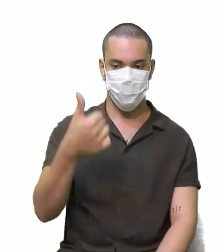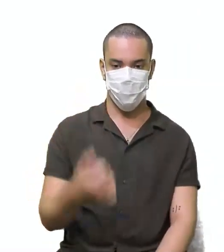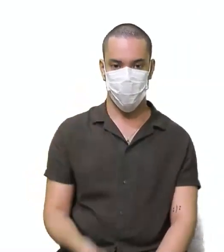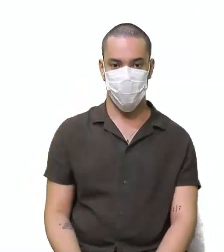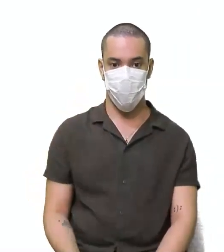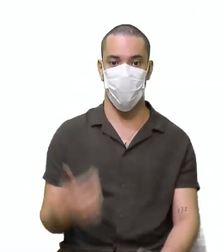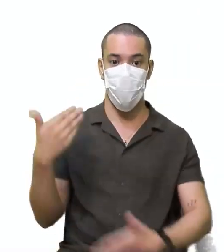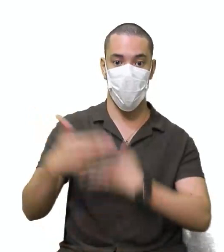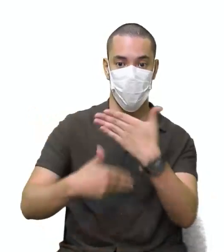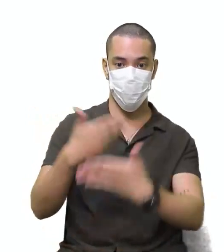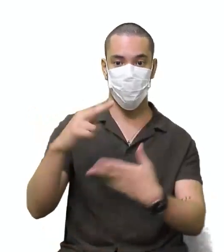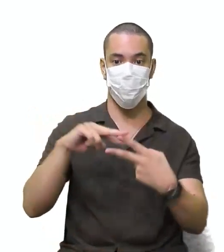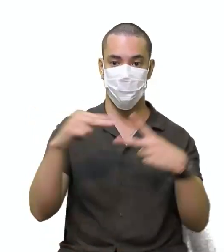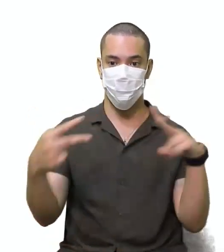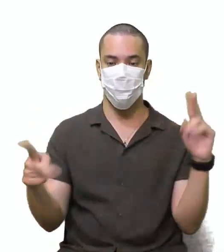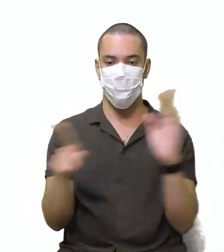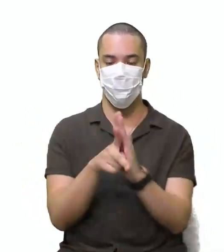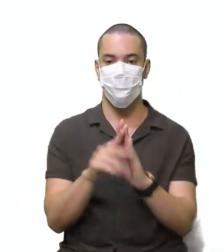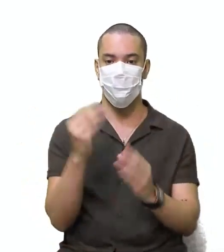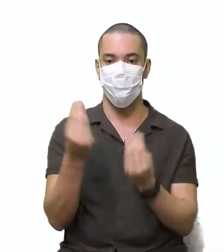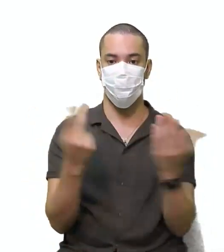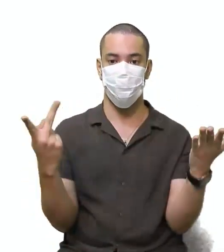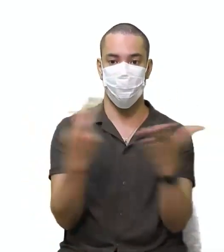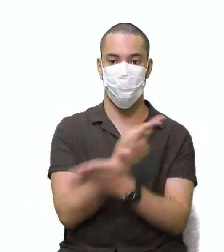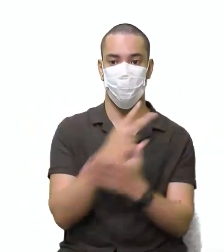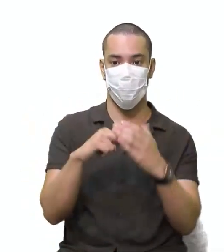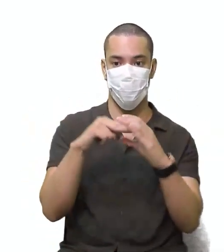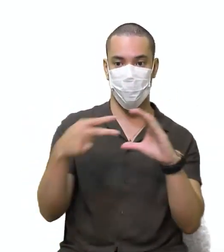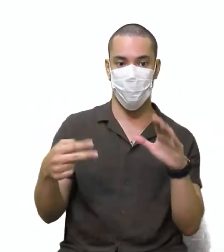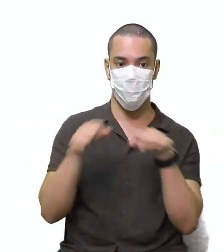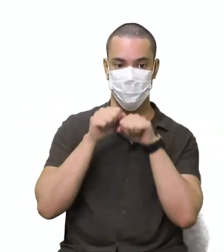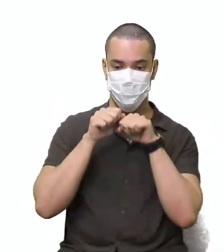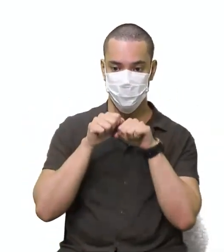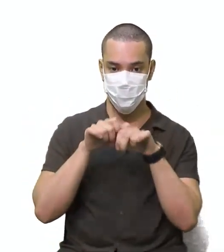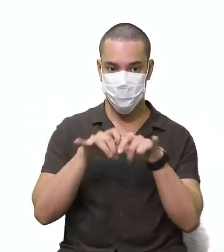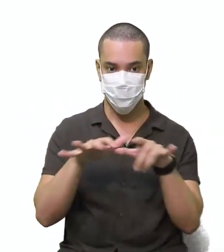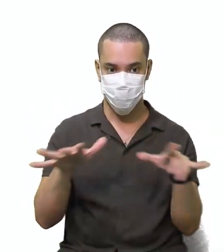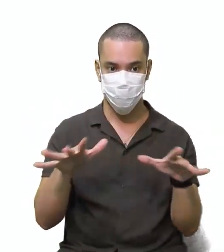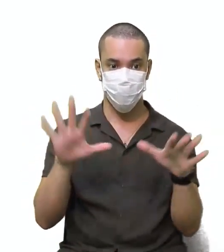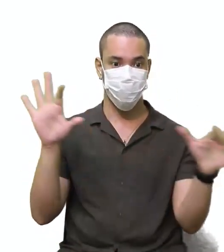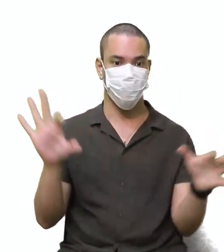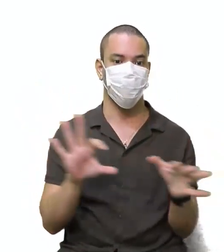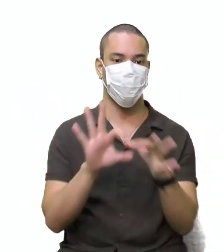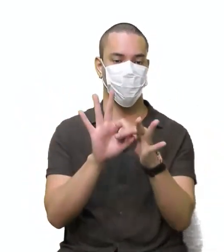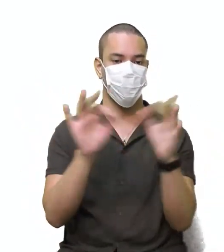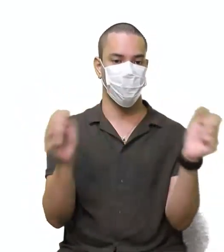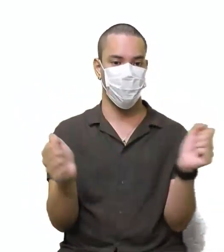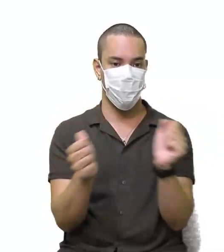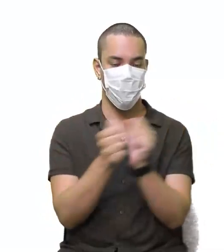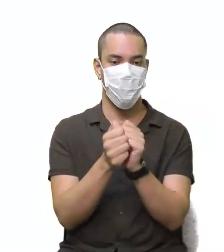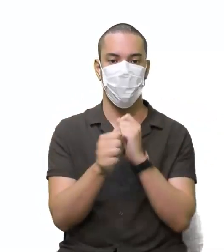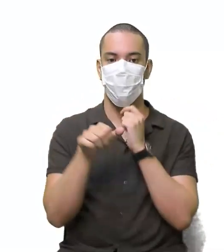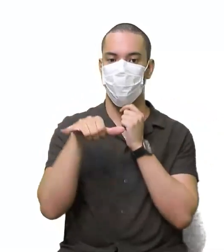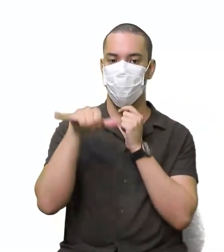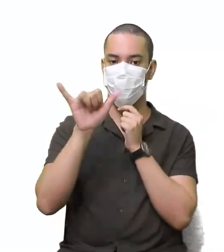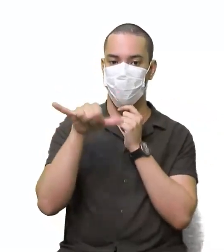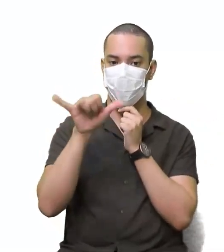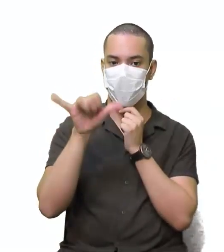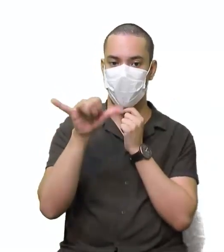processo genético em que o gene transmissor está ligado